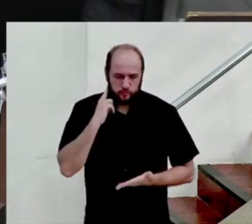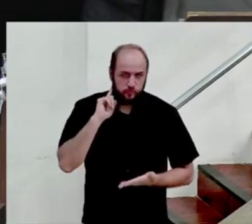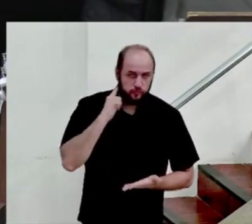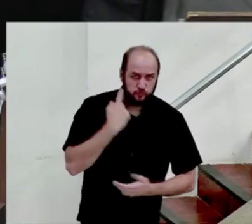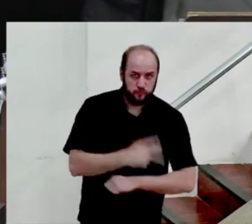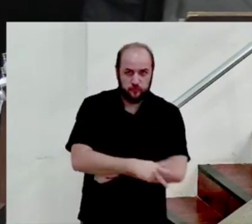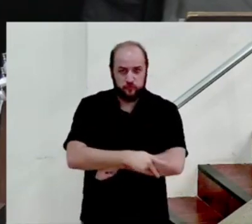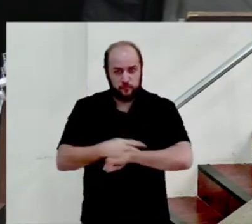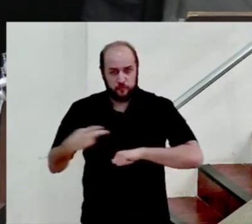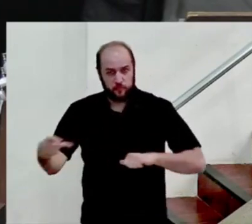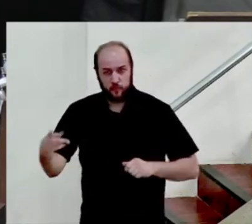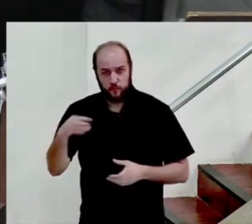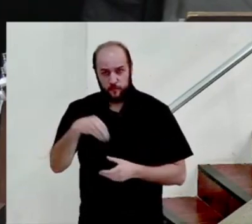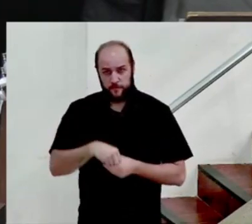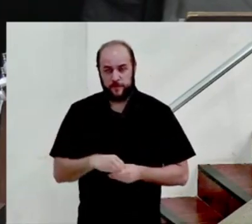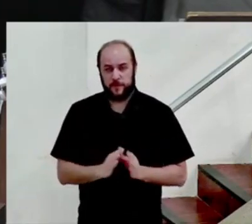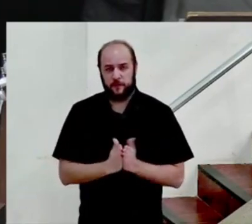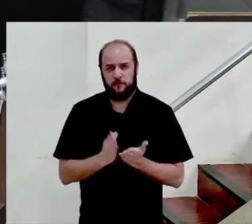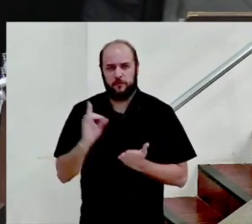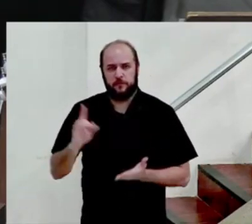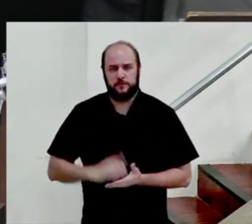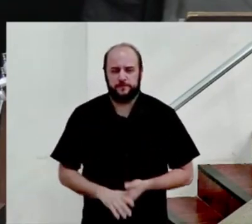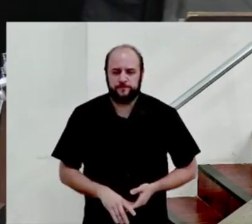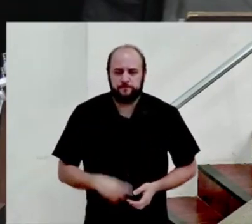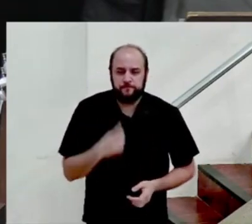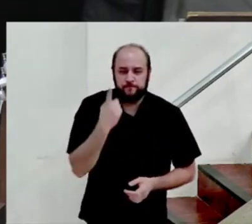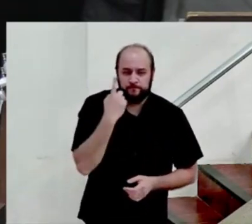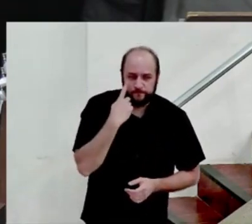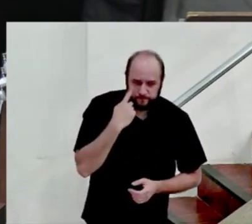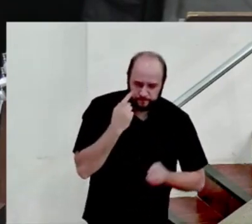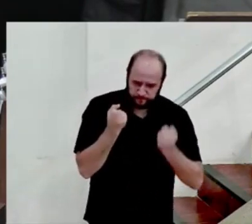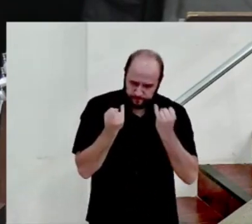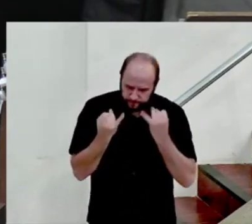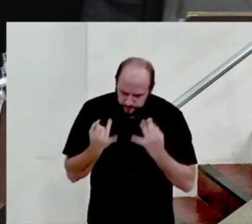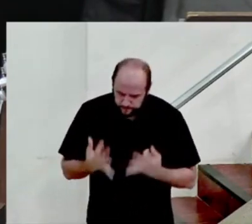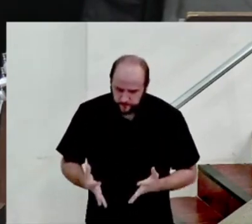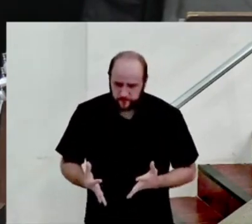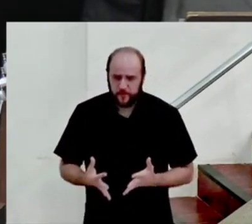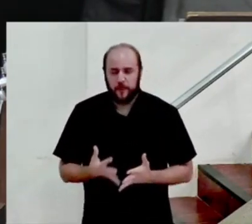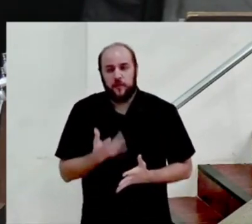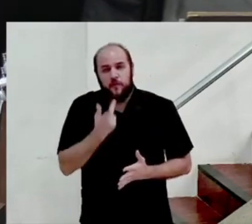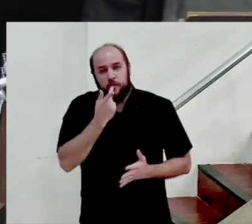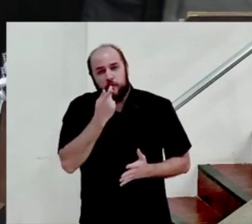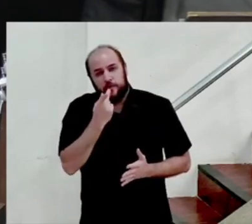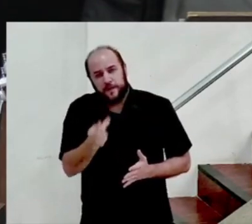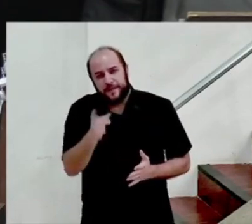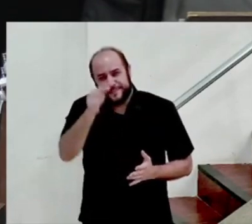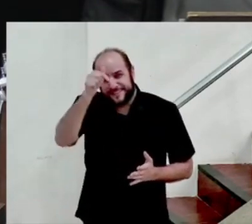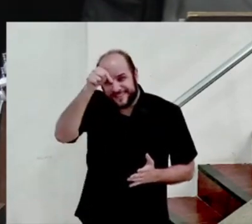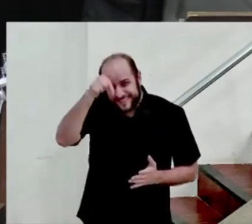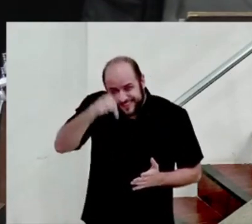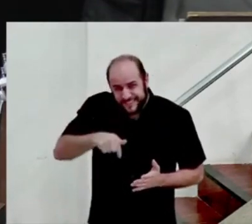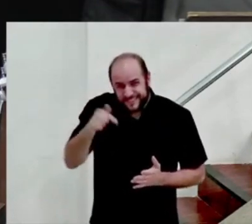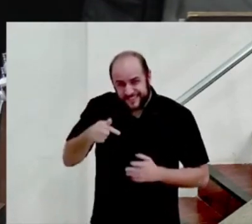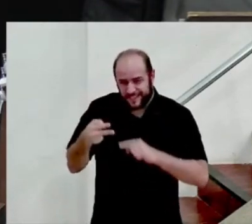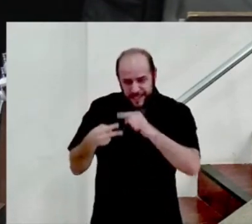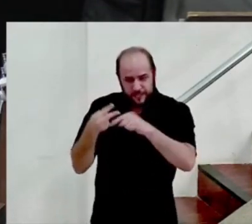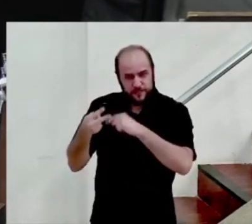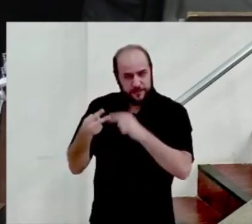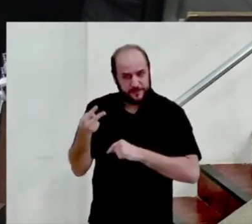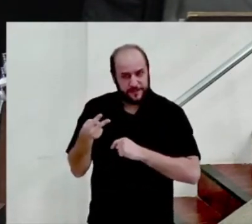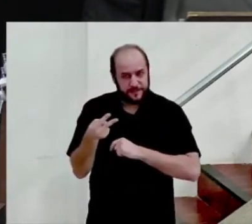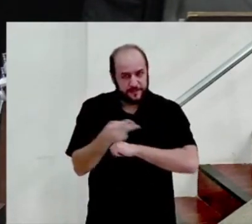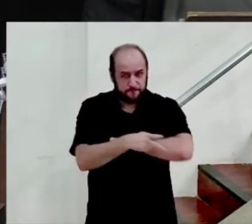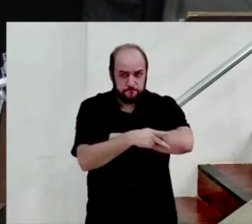dentro das Escrituras. E quando a gente olha para a descrição, é dito que 7 pares de animais limpos